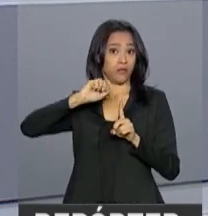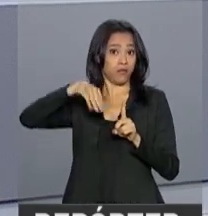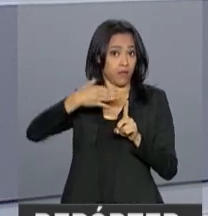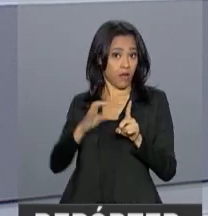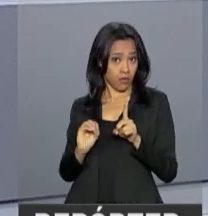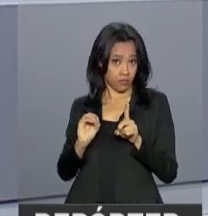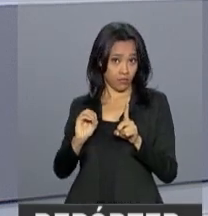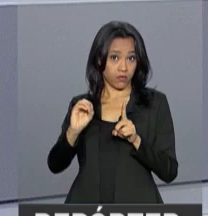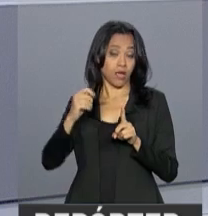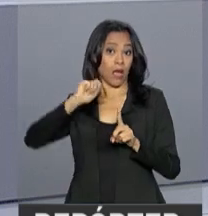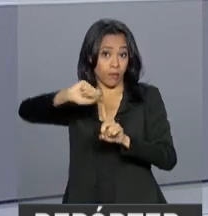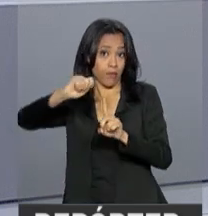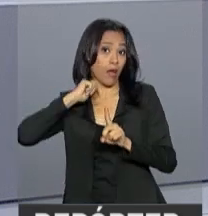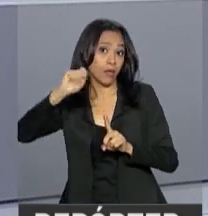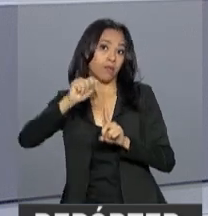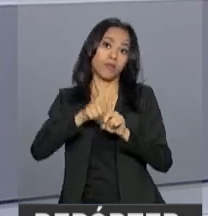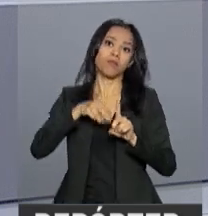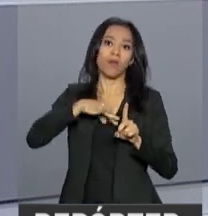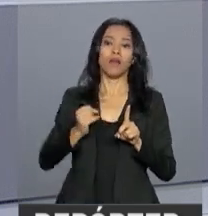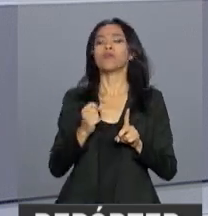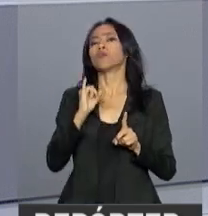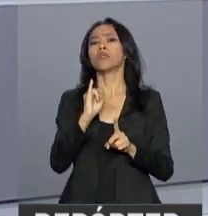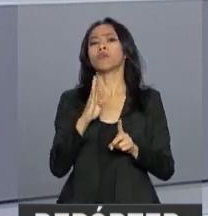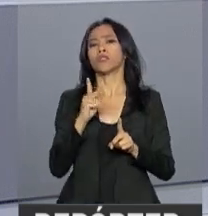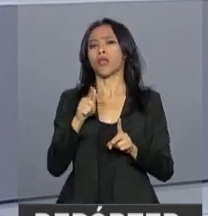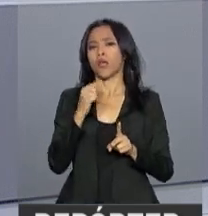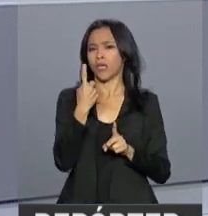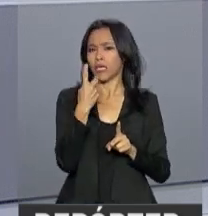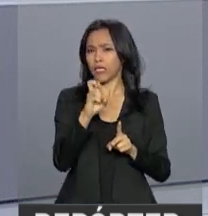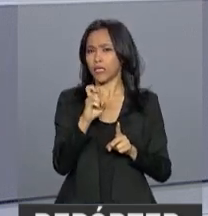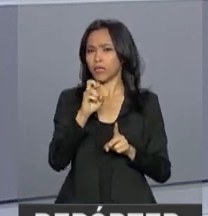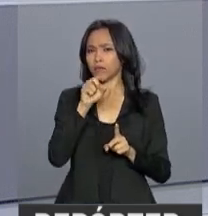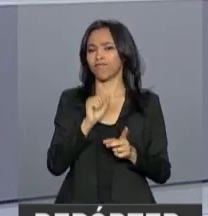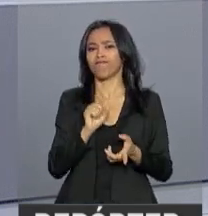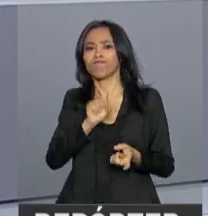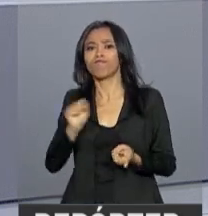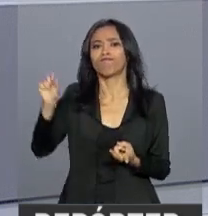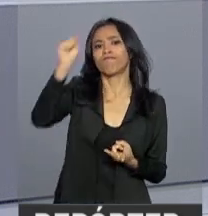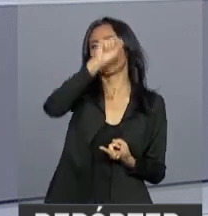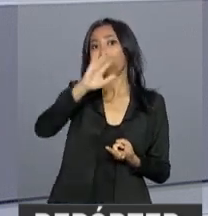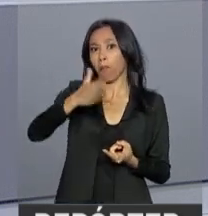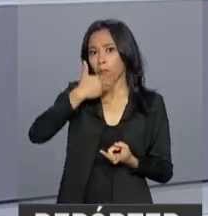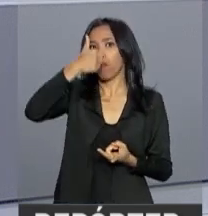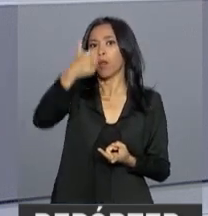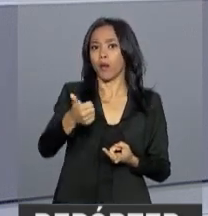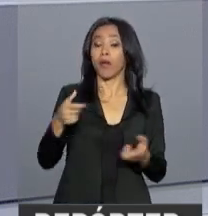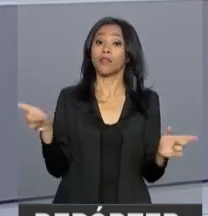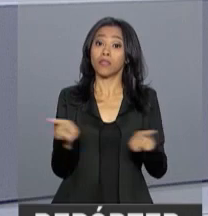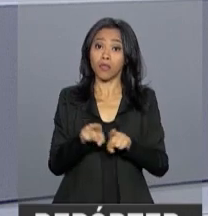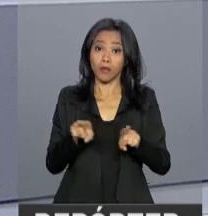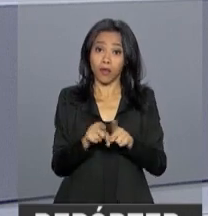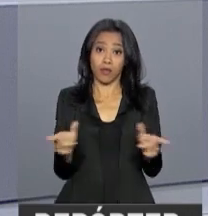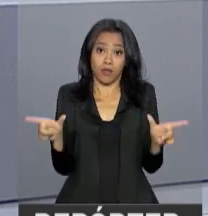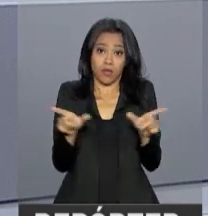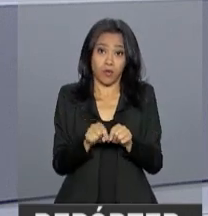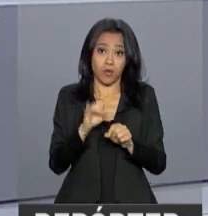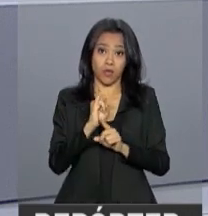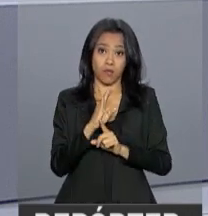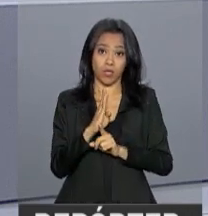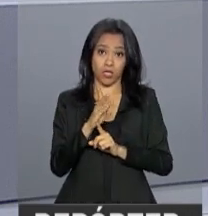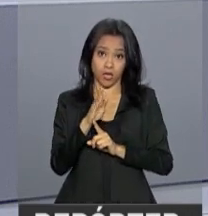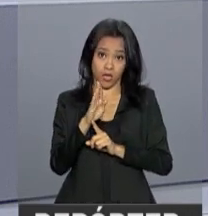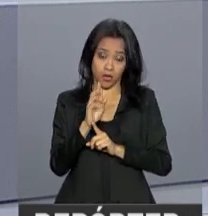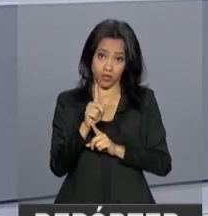em dez dos 15 locais pesquisados os resultados melhoraram o ibge informou também que as maiores variações positivas